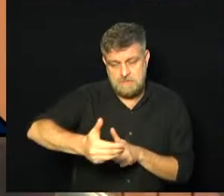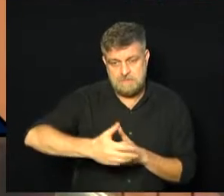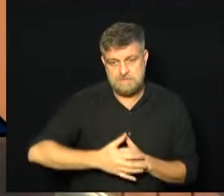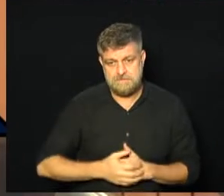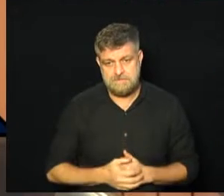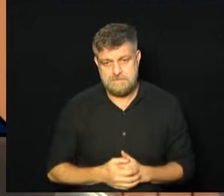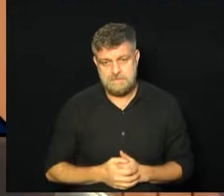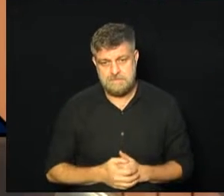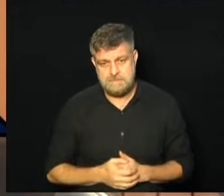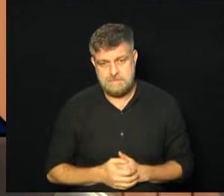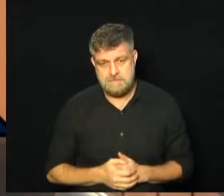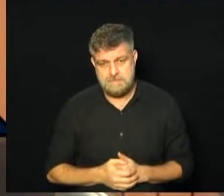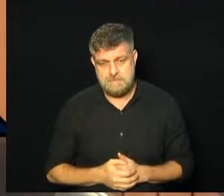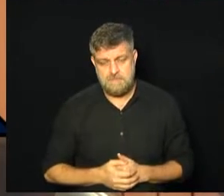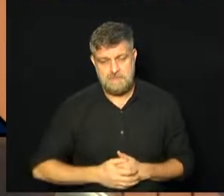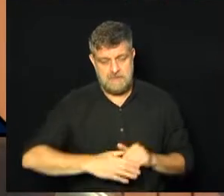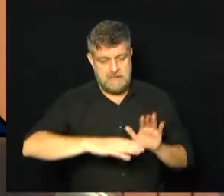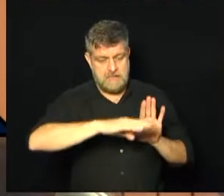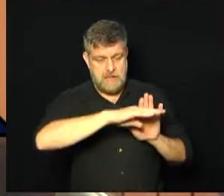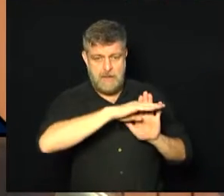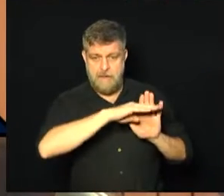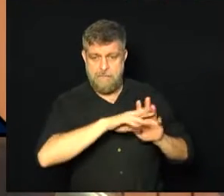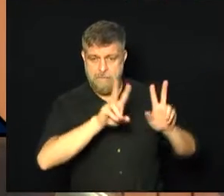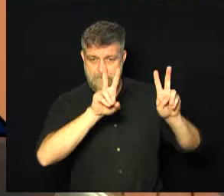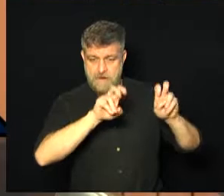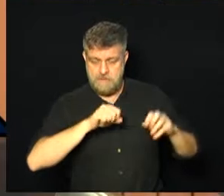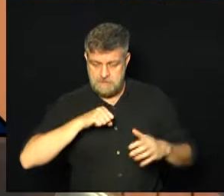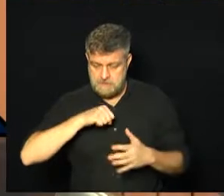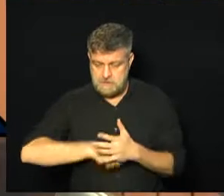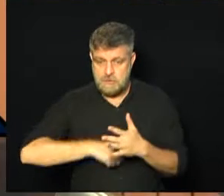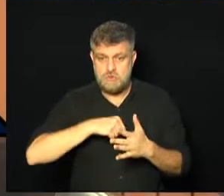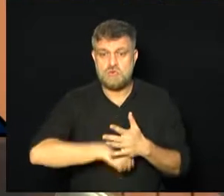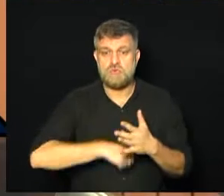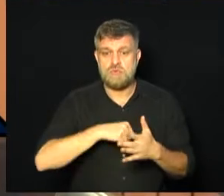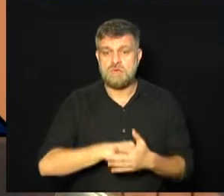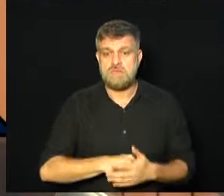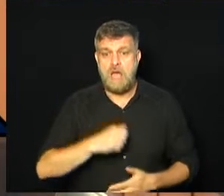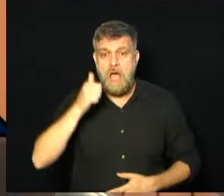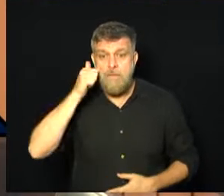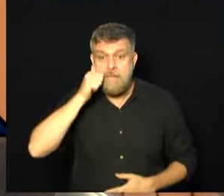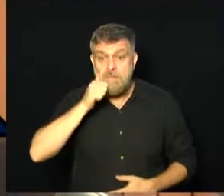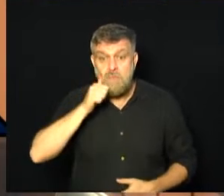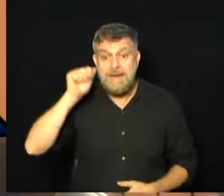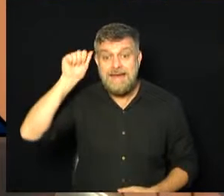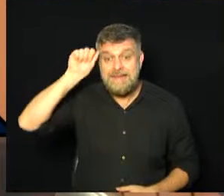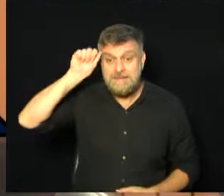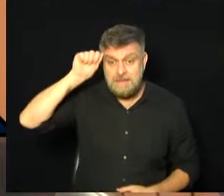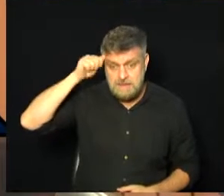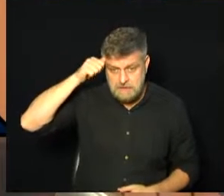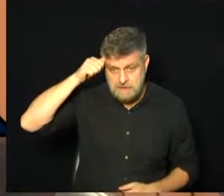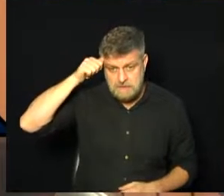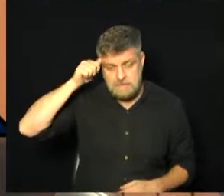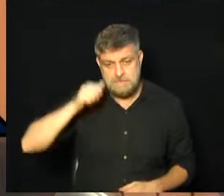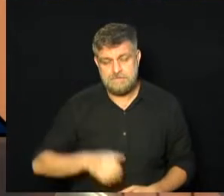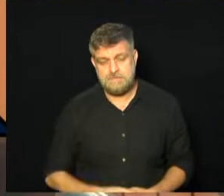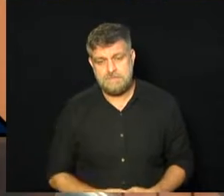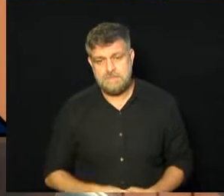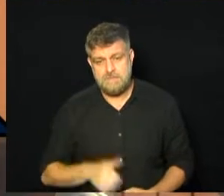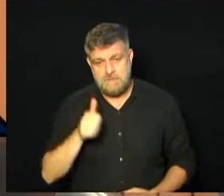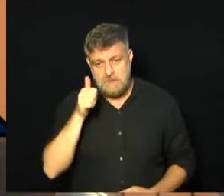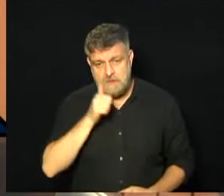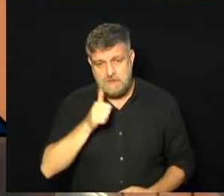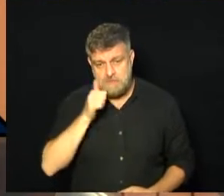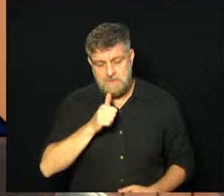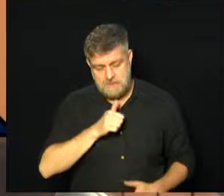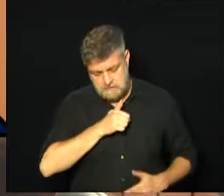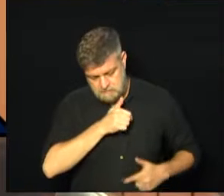E uma das nossas pautas é a defesa da mulher negra, da mulher